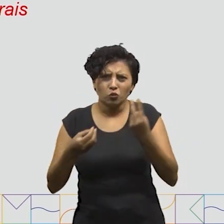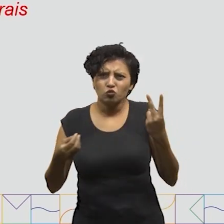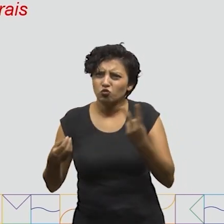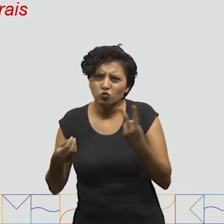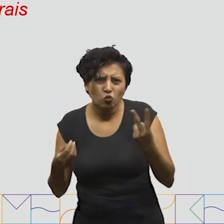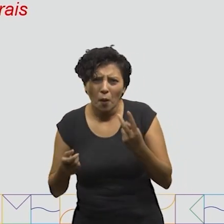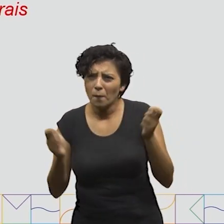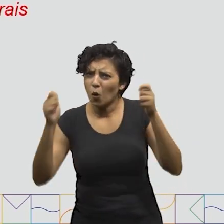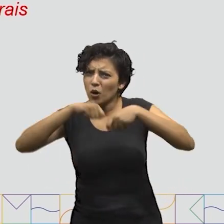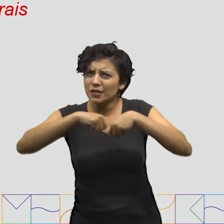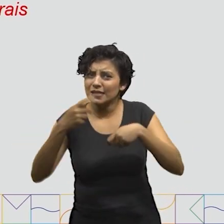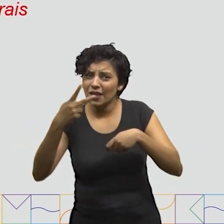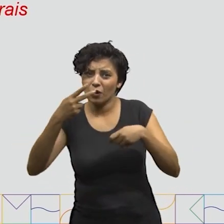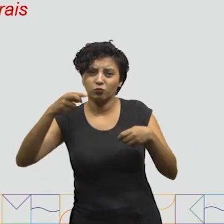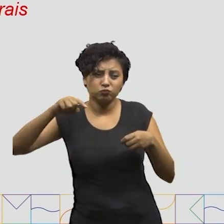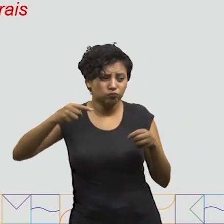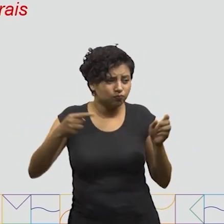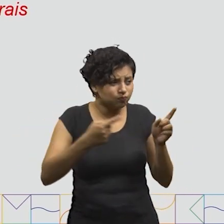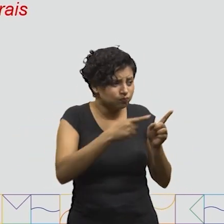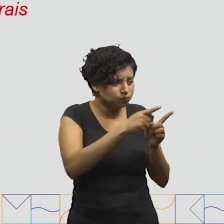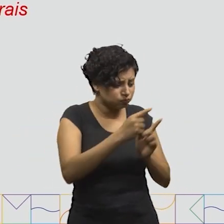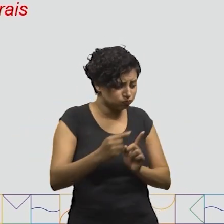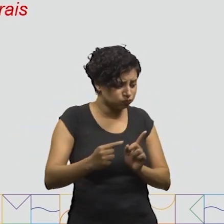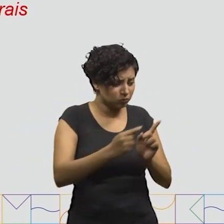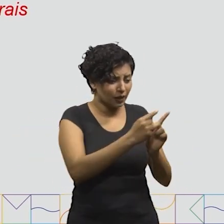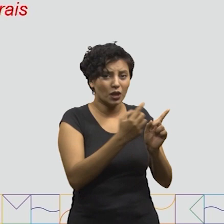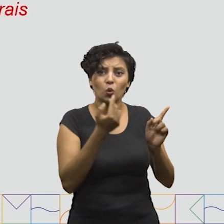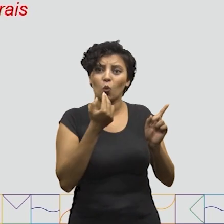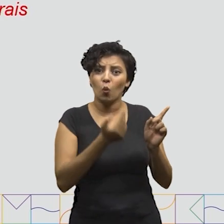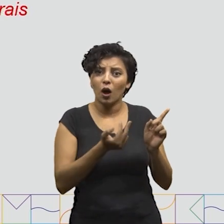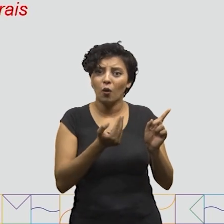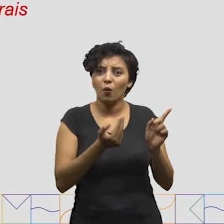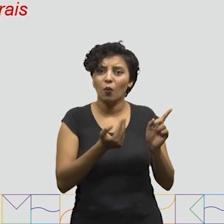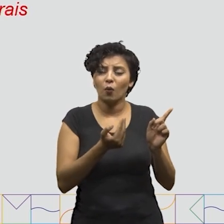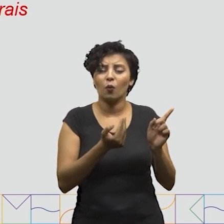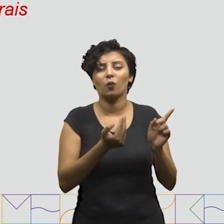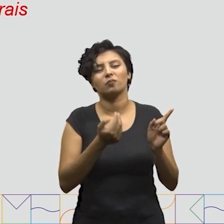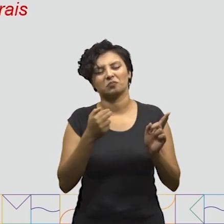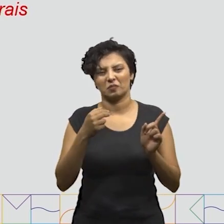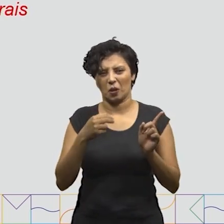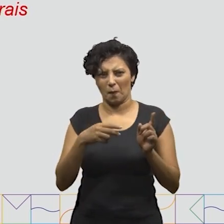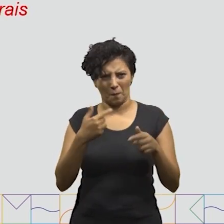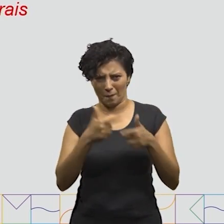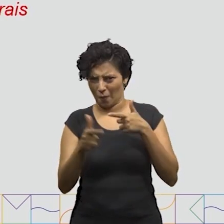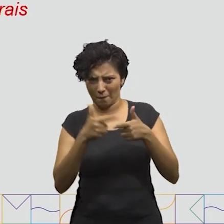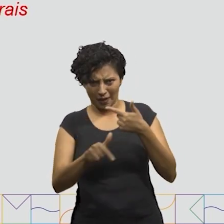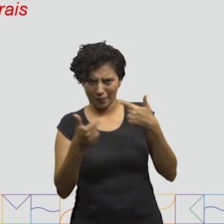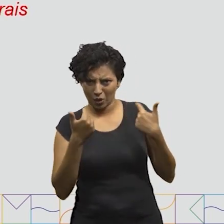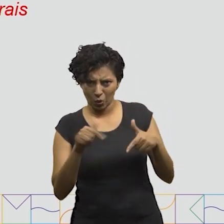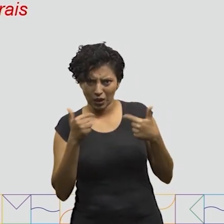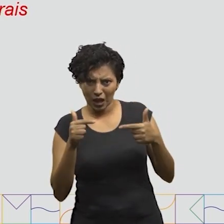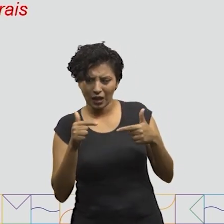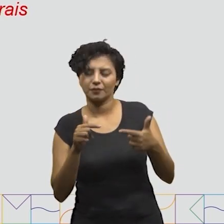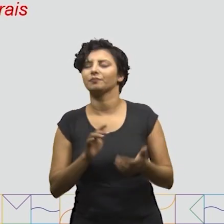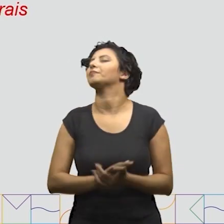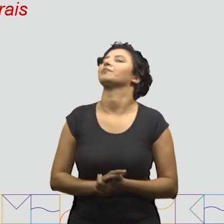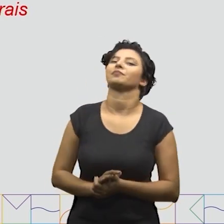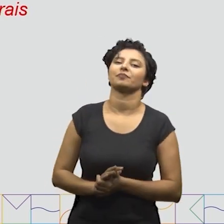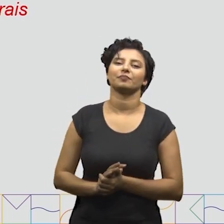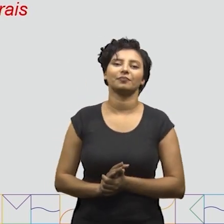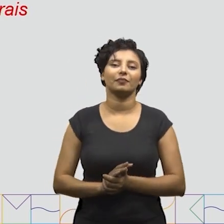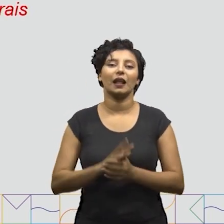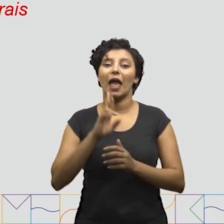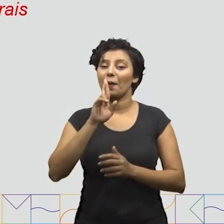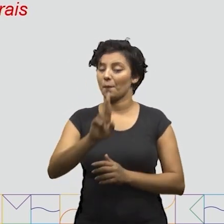como passam a urina e o espermatozoide pela mesma estrutura. Será que a urina não danifica os